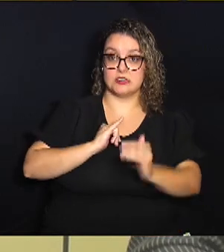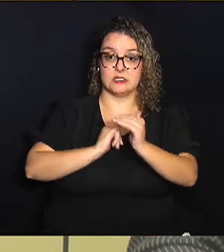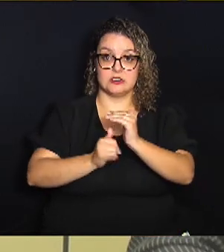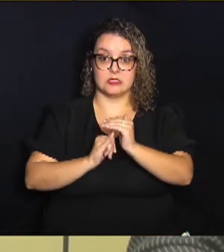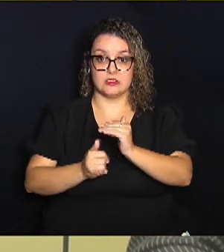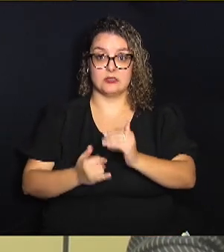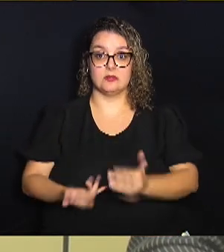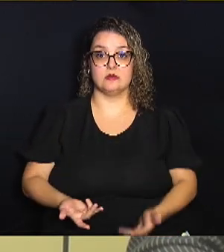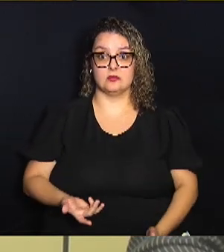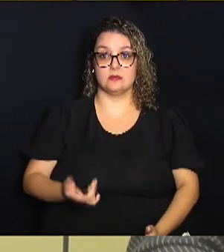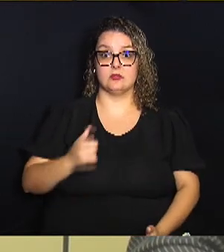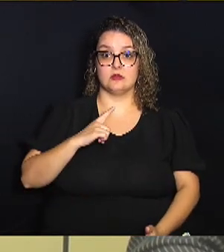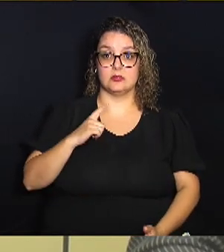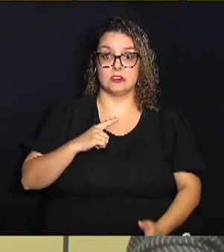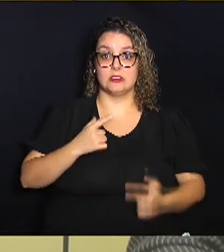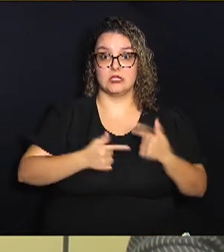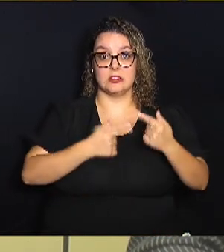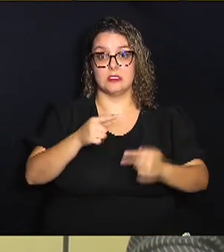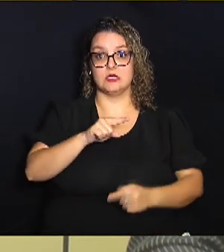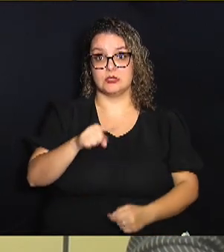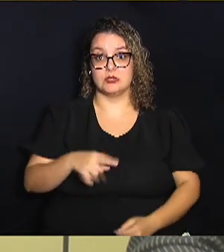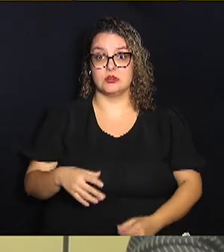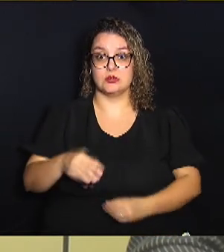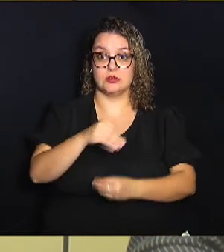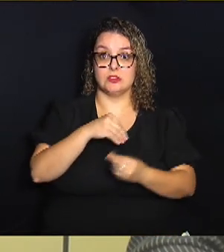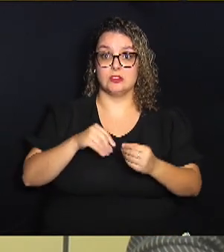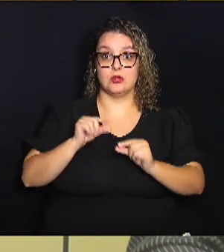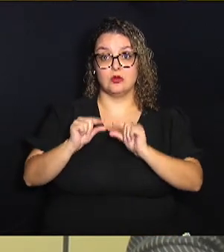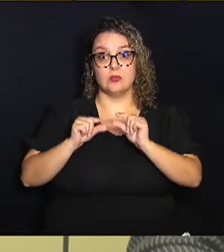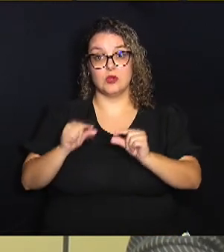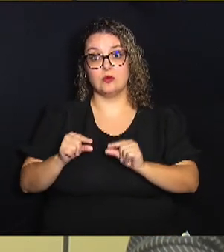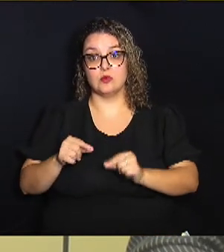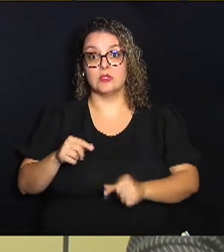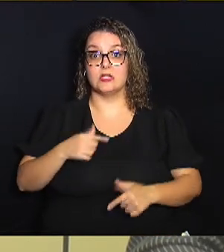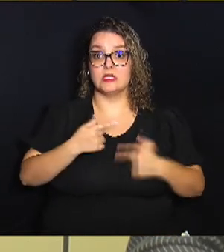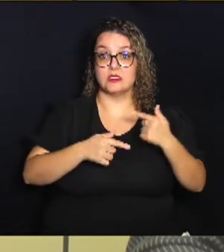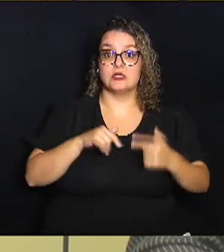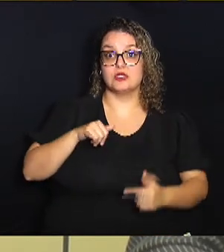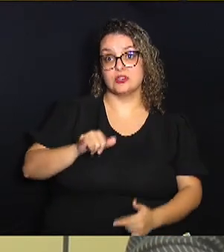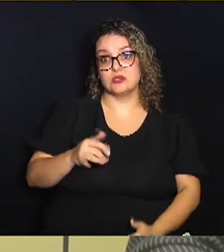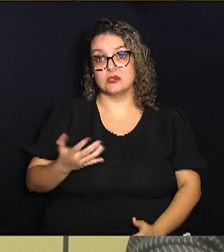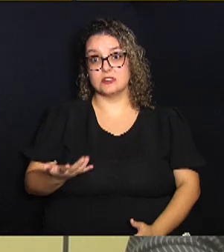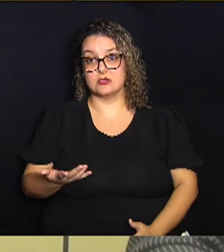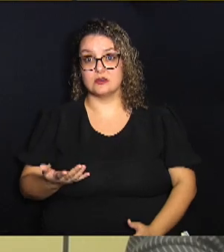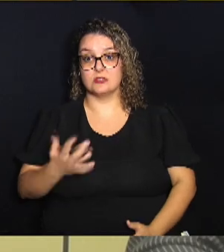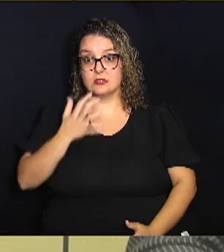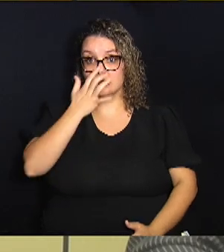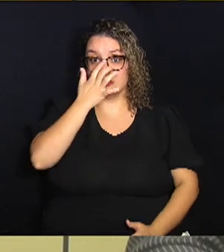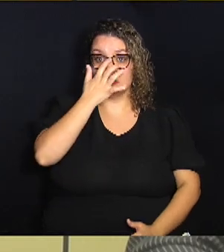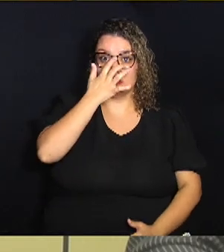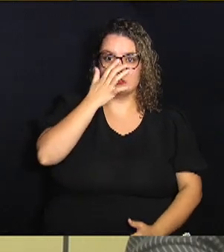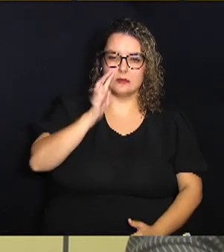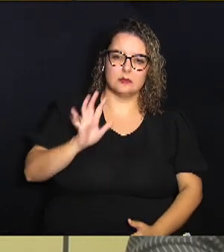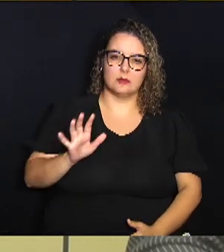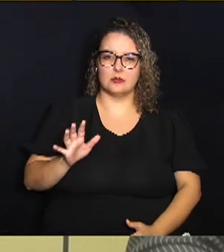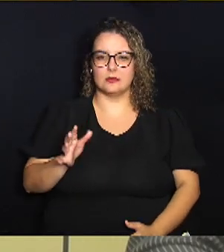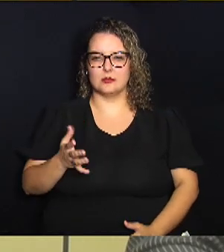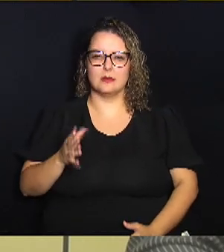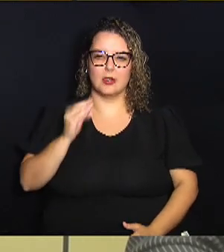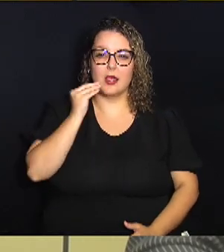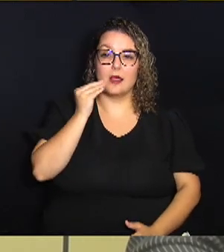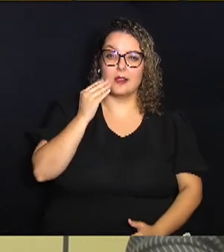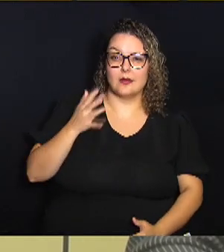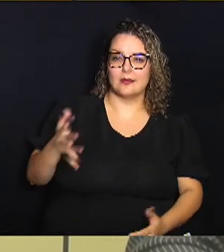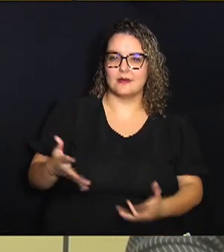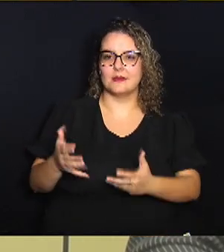tem bastante a geração Z ali, tem um pouquinho da geração Y ainda, né, que pegou ali e falou, não, vou tentar me